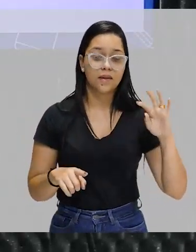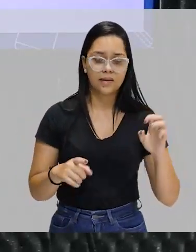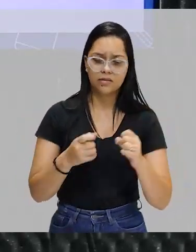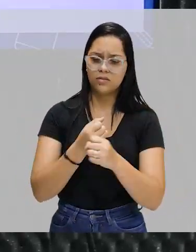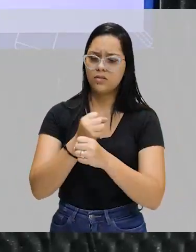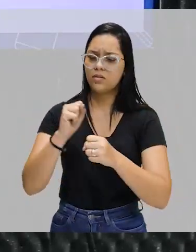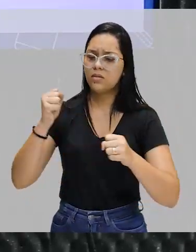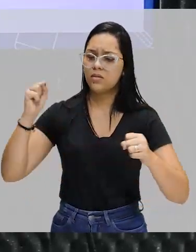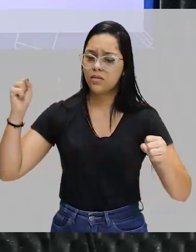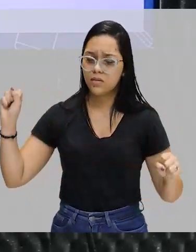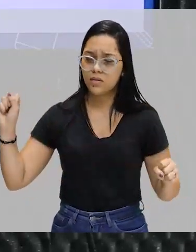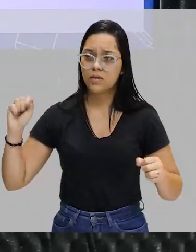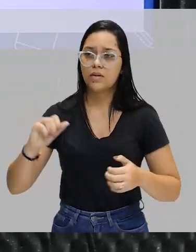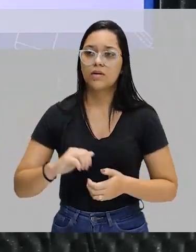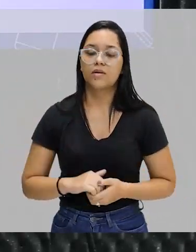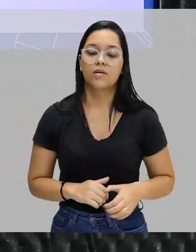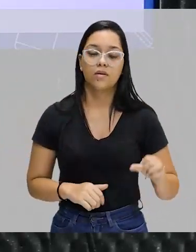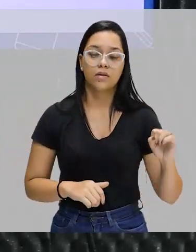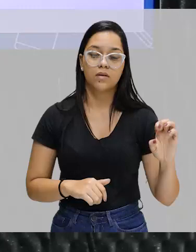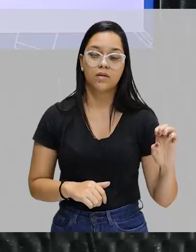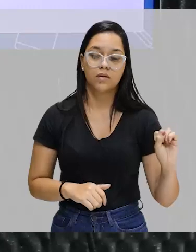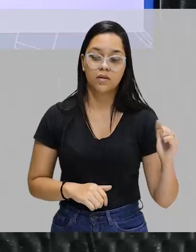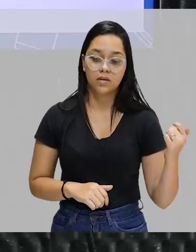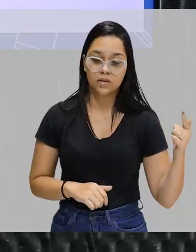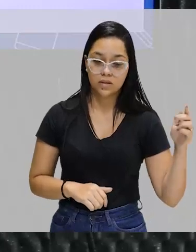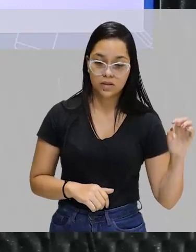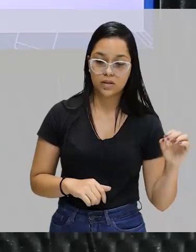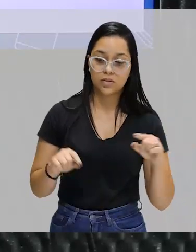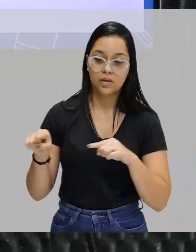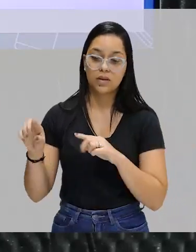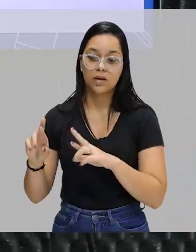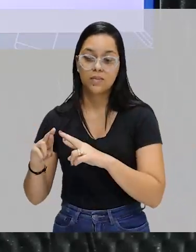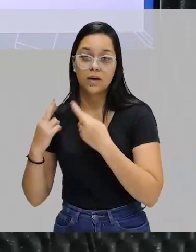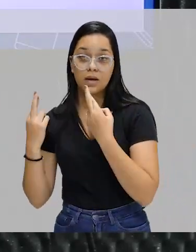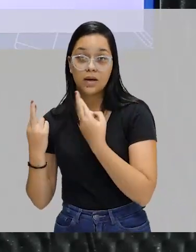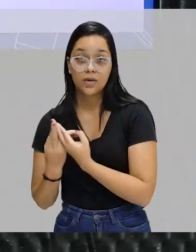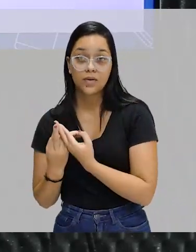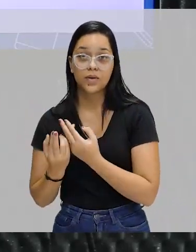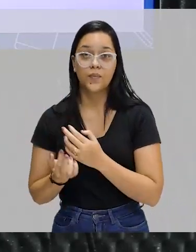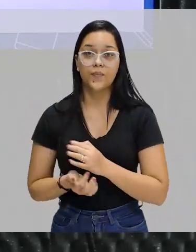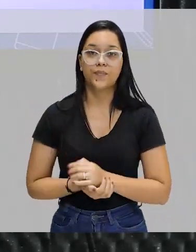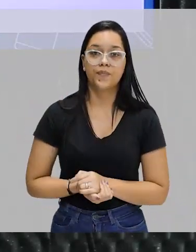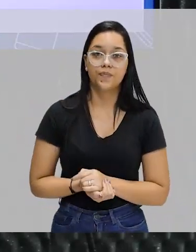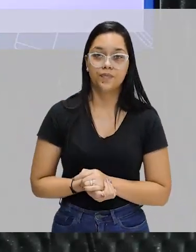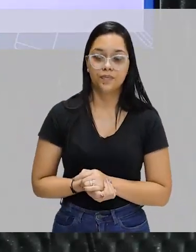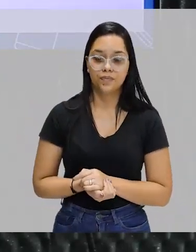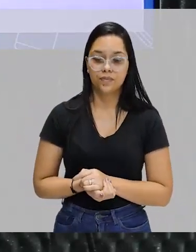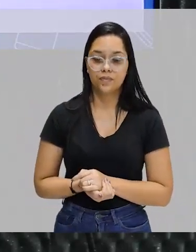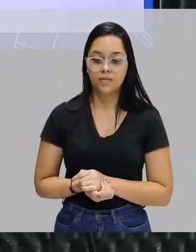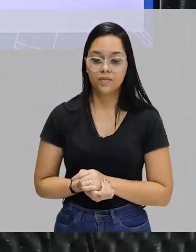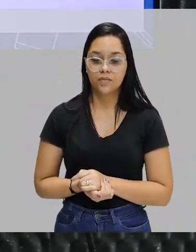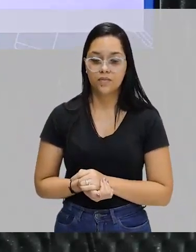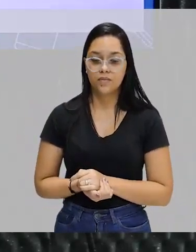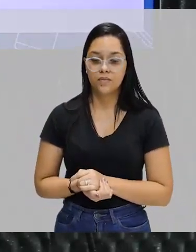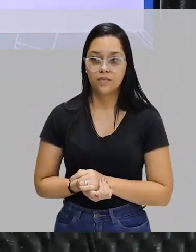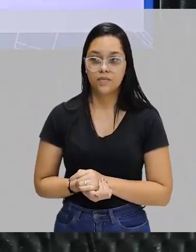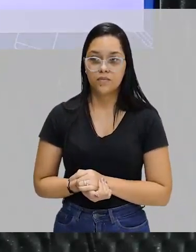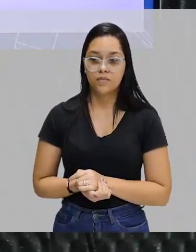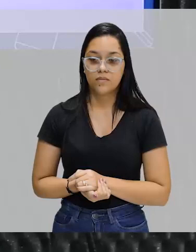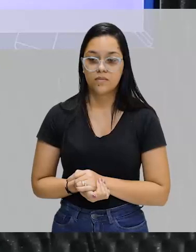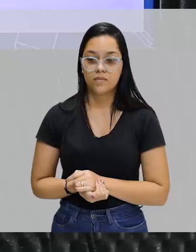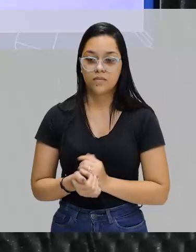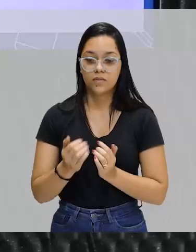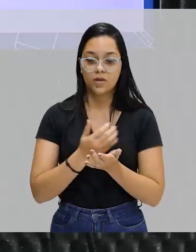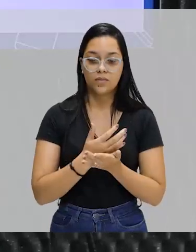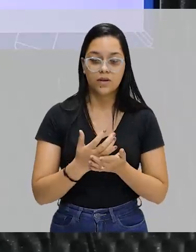algo grandioso, né? Com grande prestígio. E sessão, no caso de uma reunião. Sessão, quando